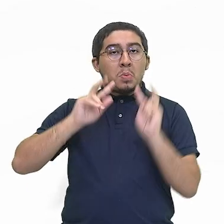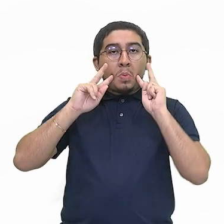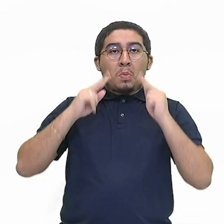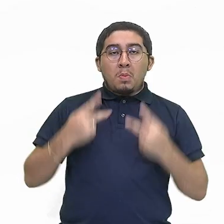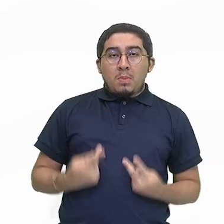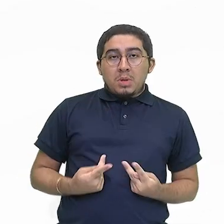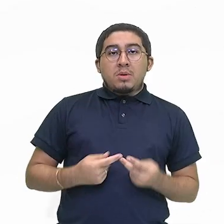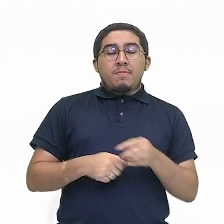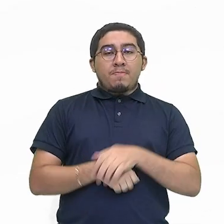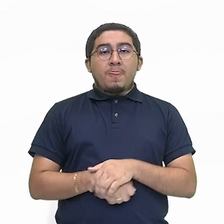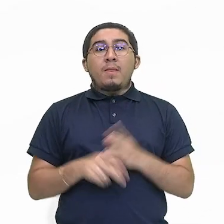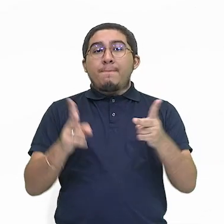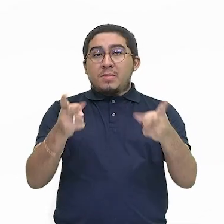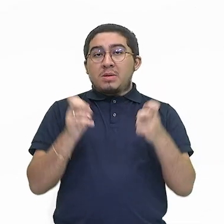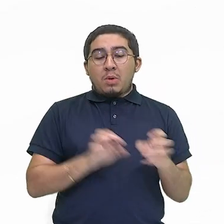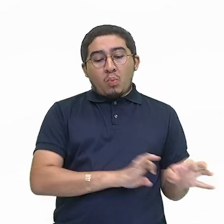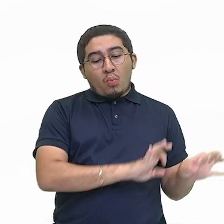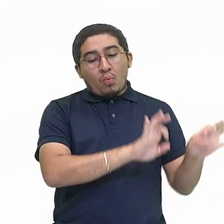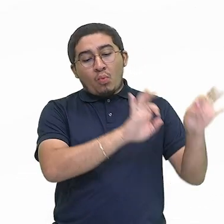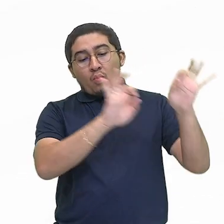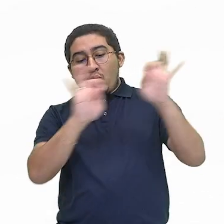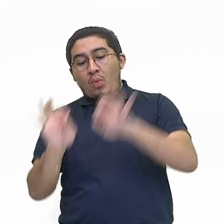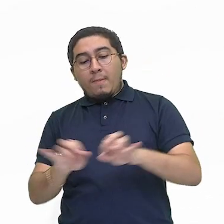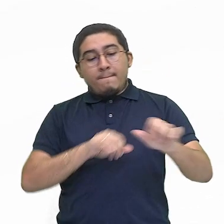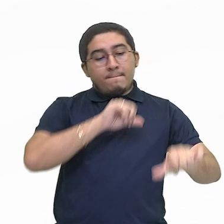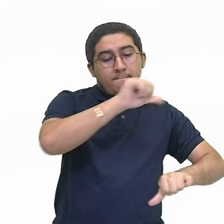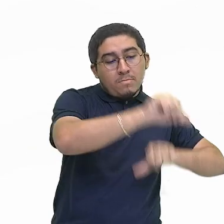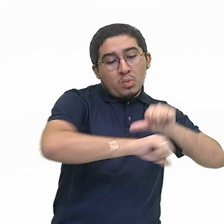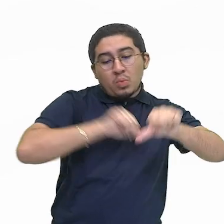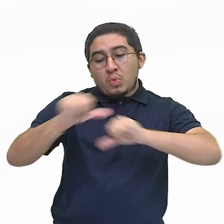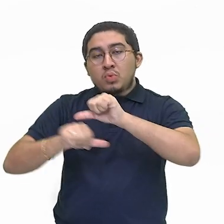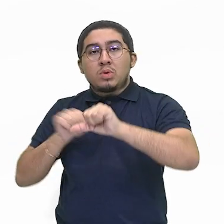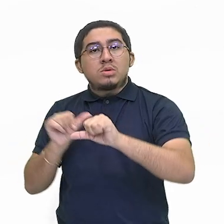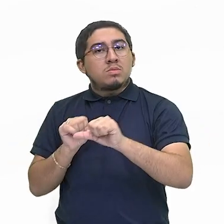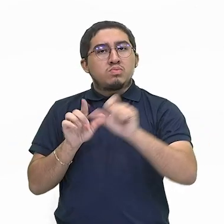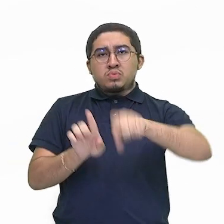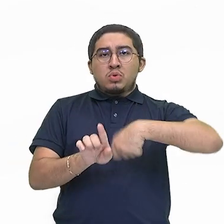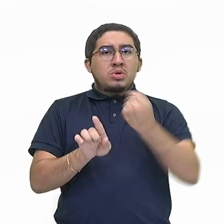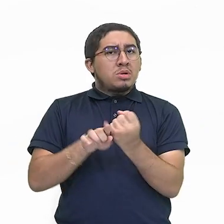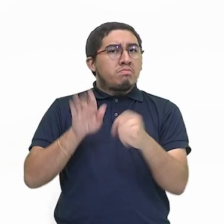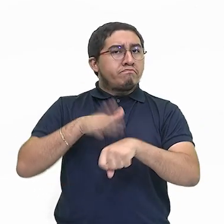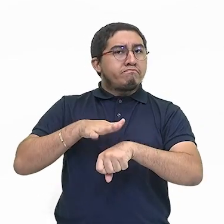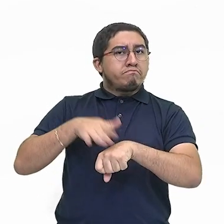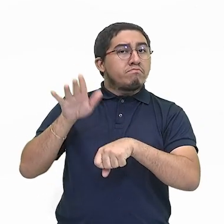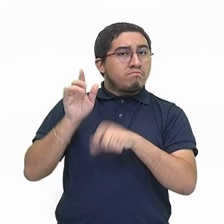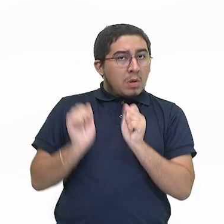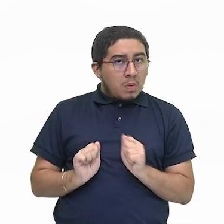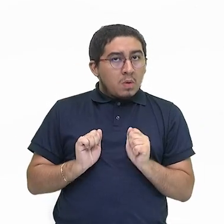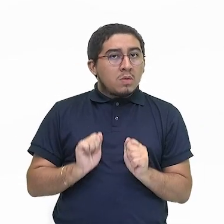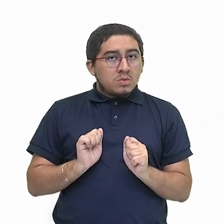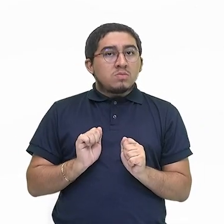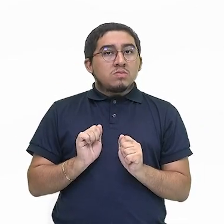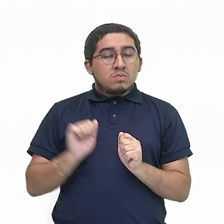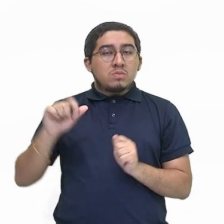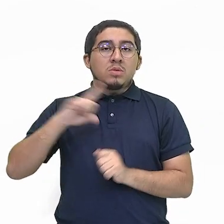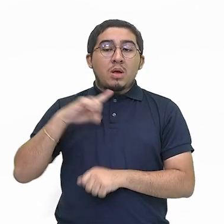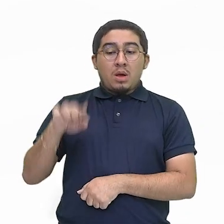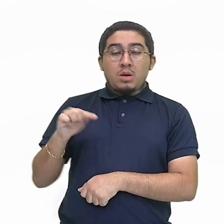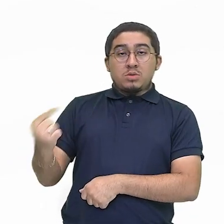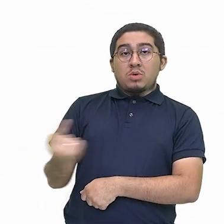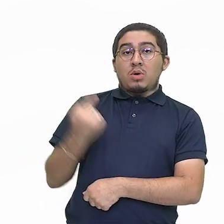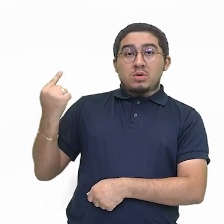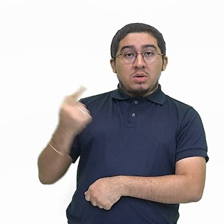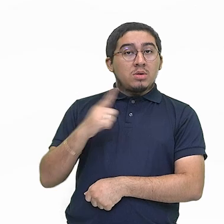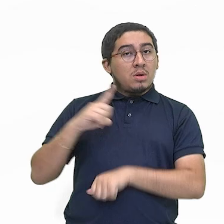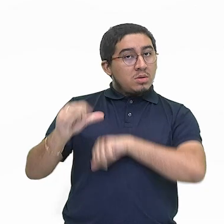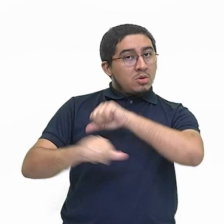as transformações elas poderiam ser realizadas pela própria sociedade. A própria sociedade poderia dar respostas a essas